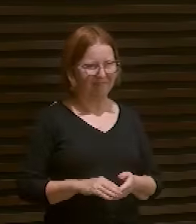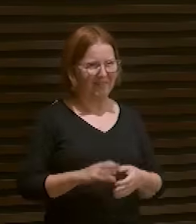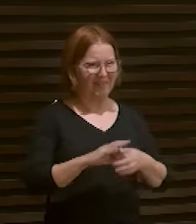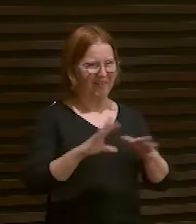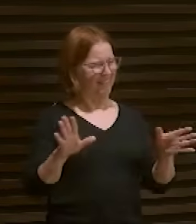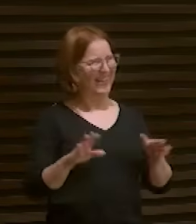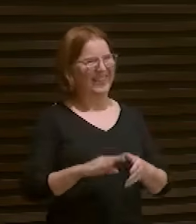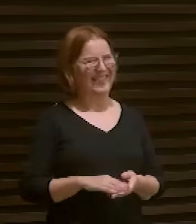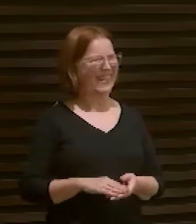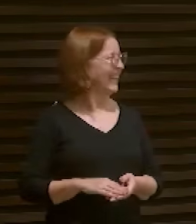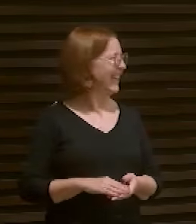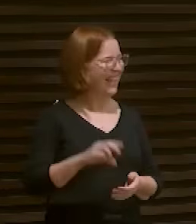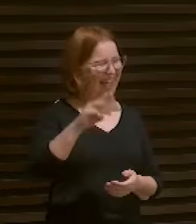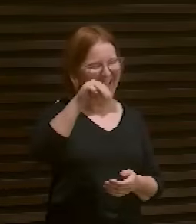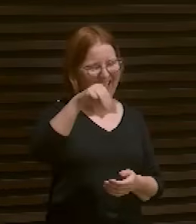Mano.